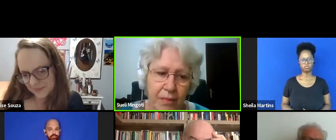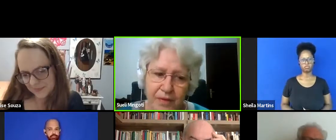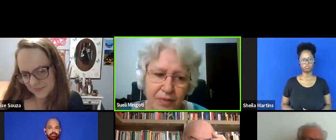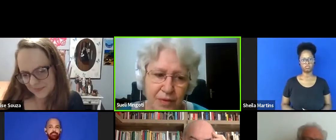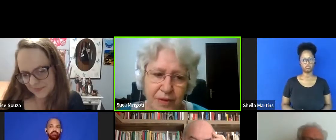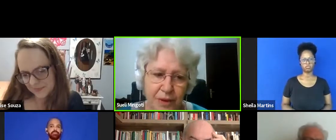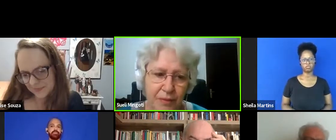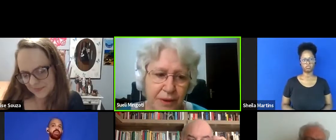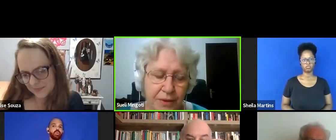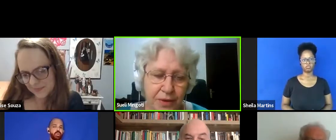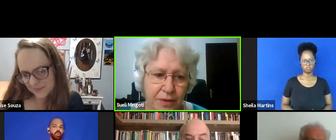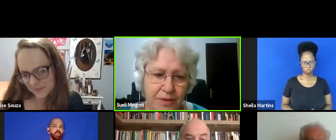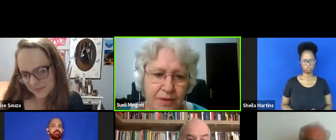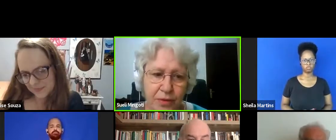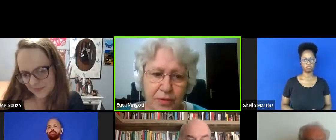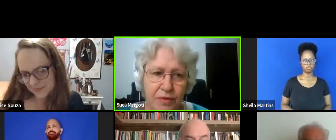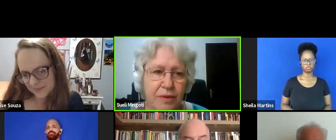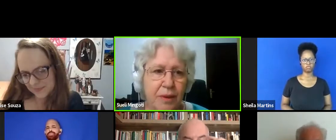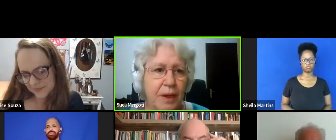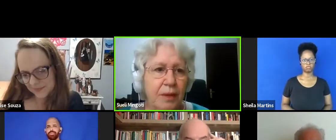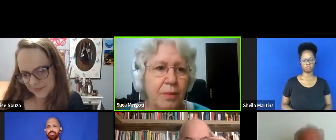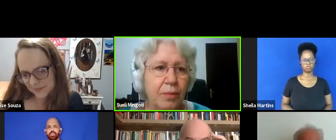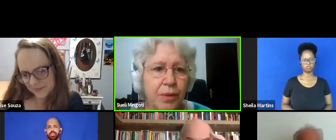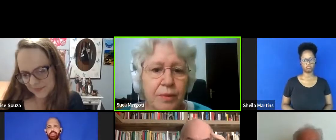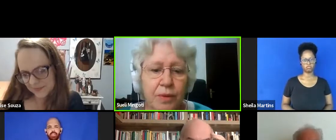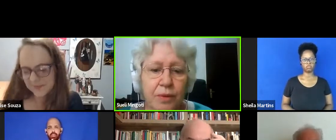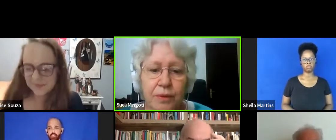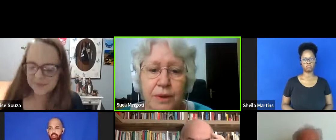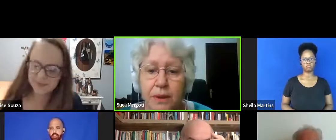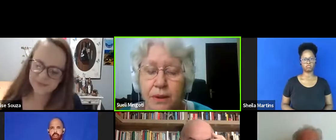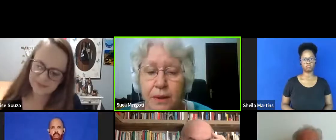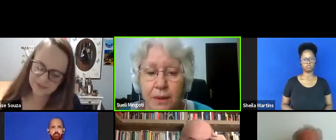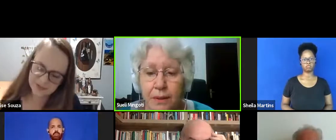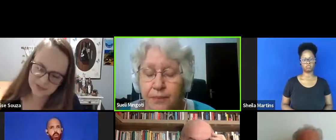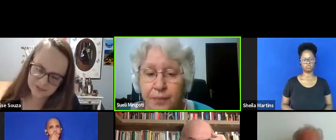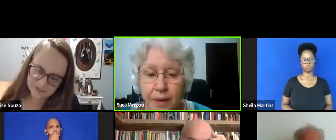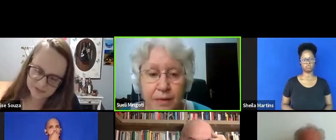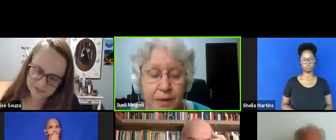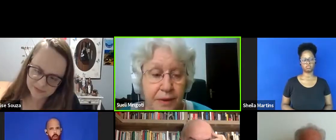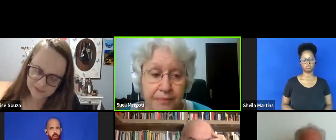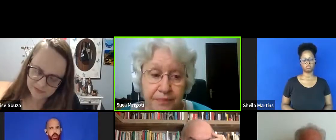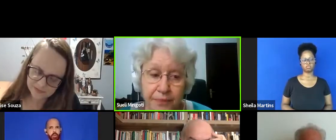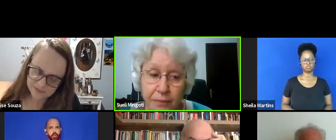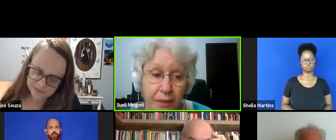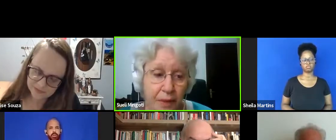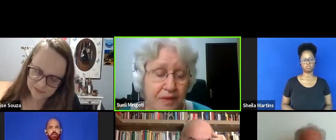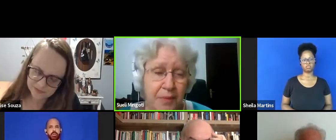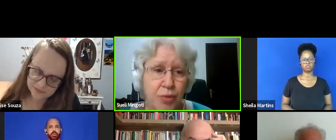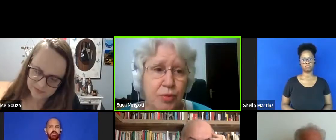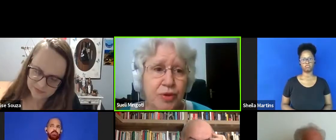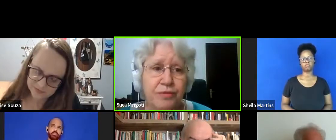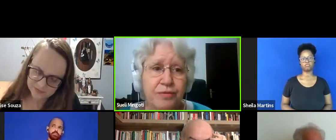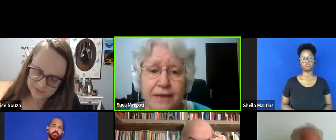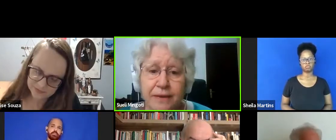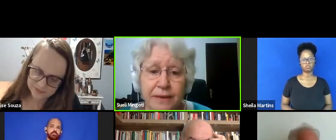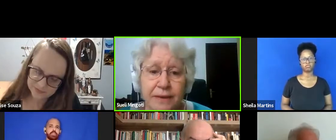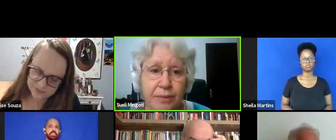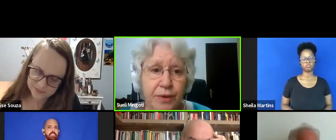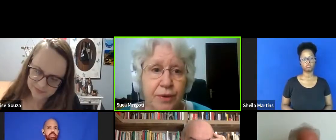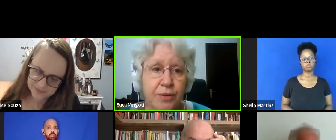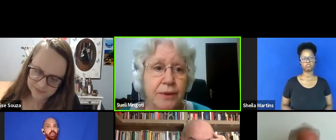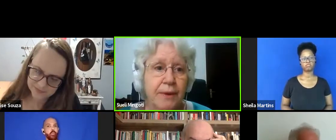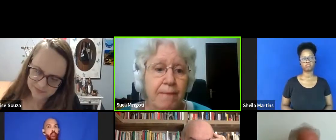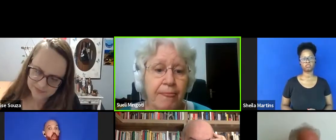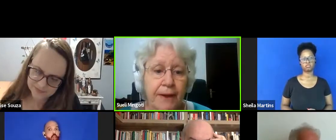é excepcional, né? Eu acho que assim, conduziu um trabalho muito bom e assim, sempre muito motivada